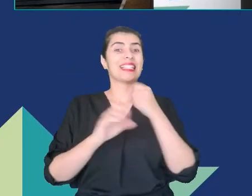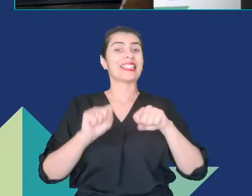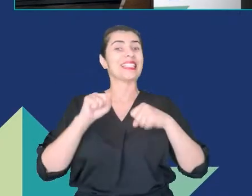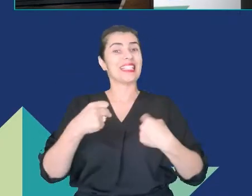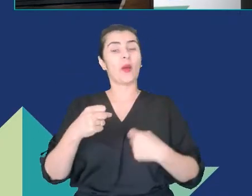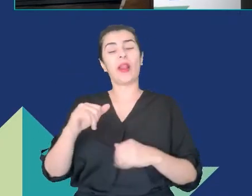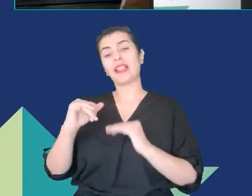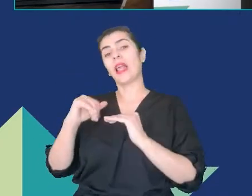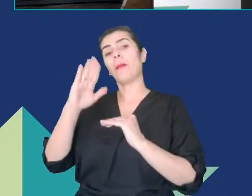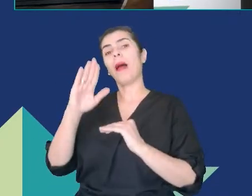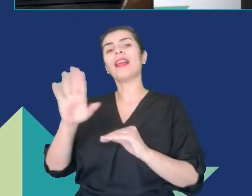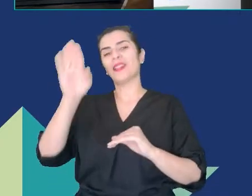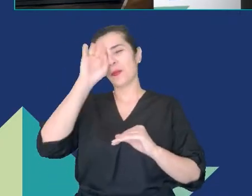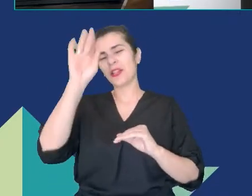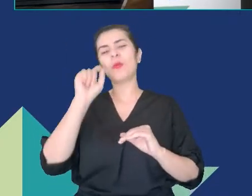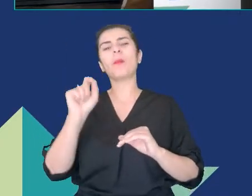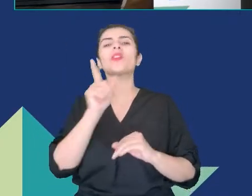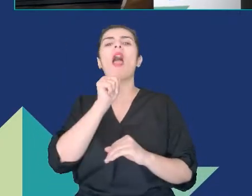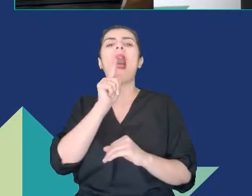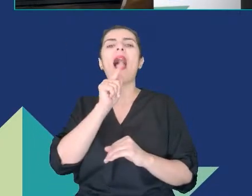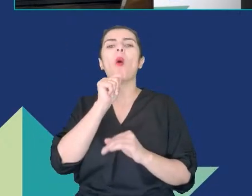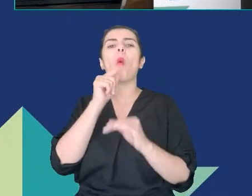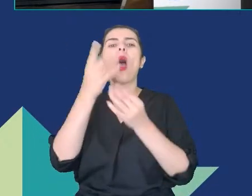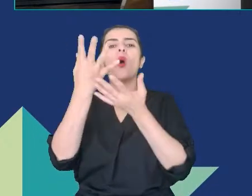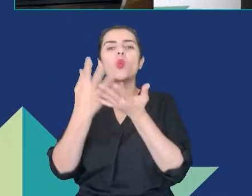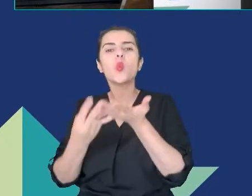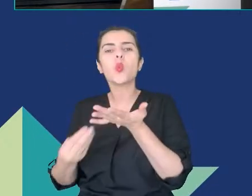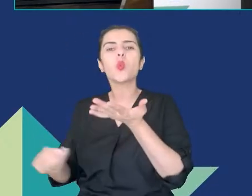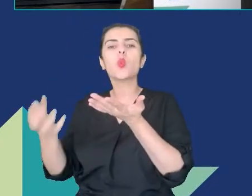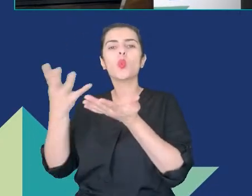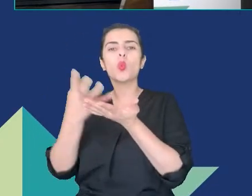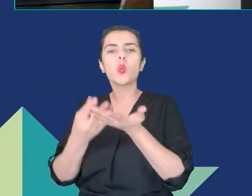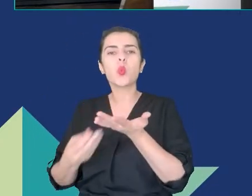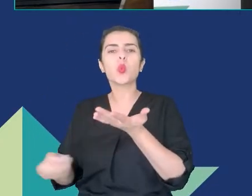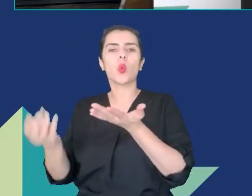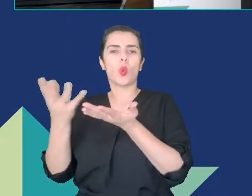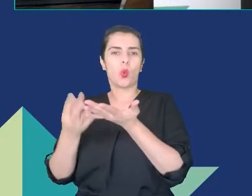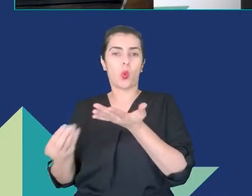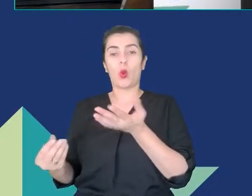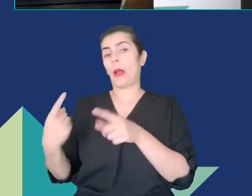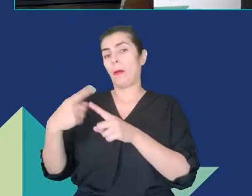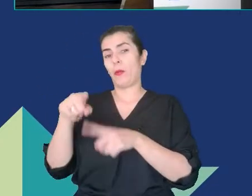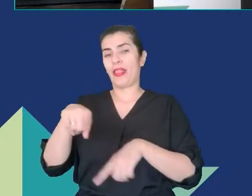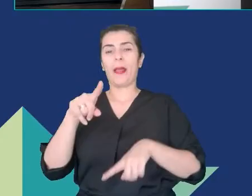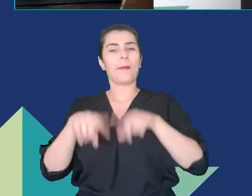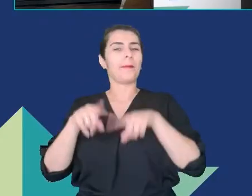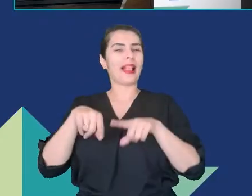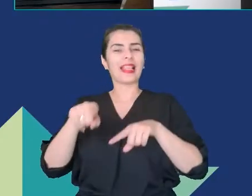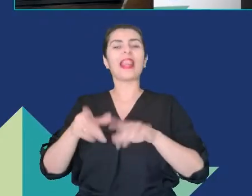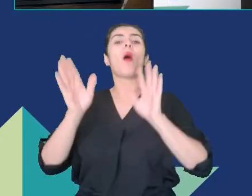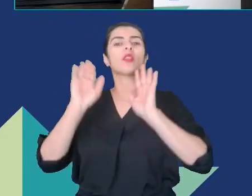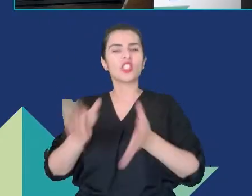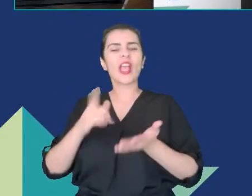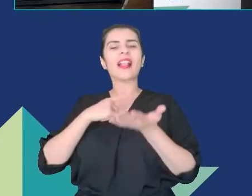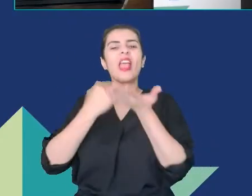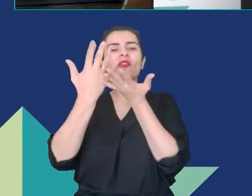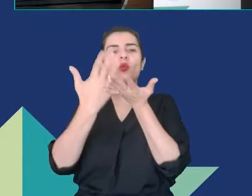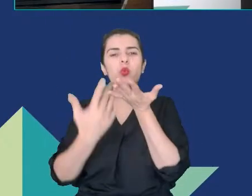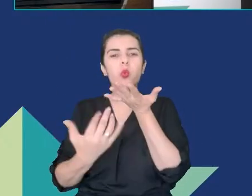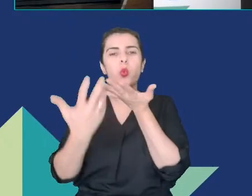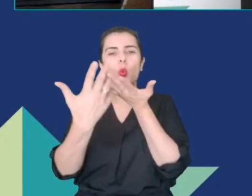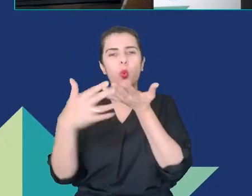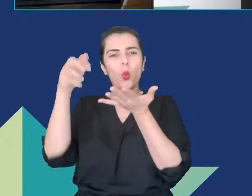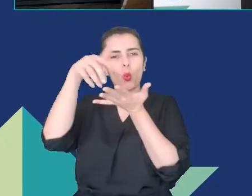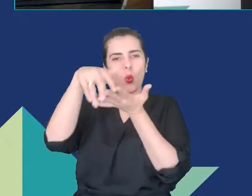a gente está trabalhando com um material que passou por uma filtragem, mas a gente está trabalhando também